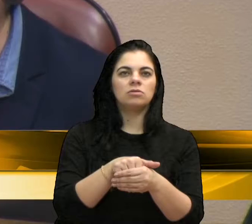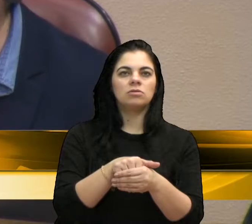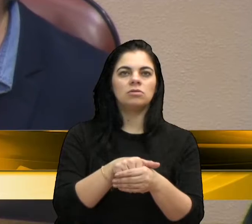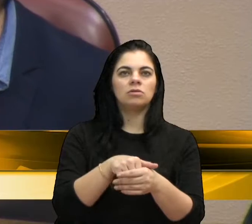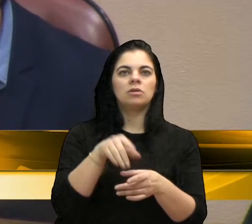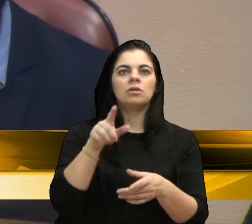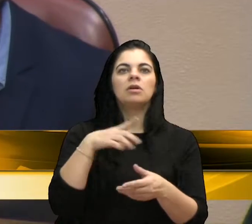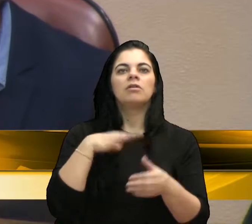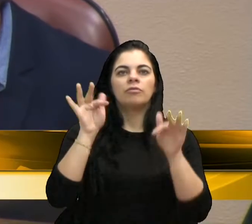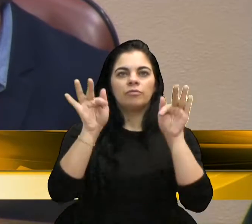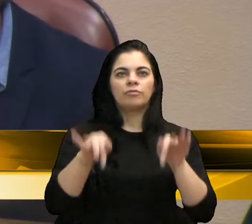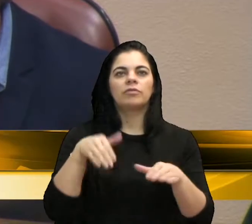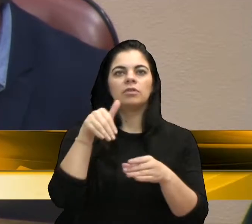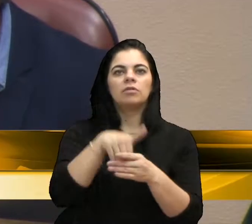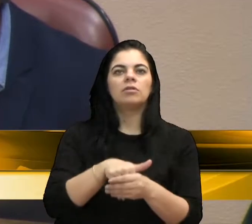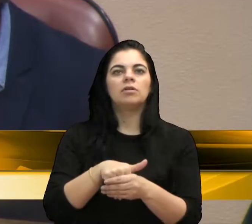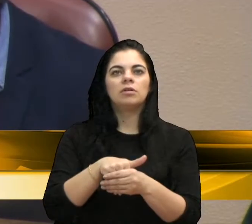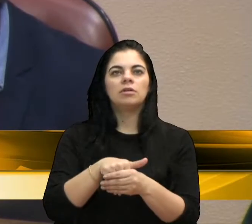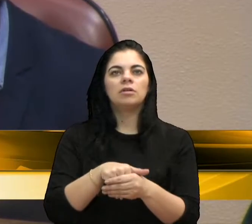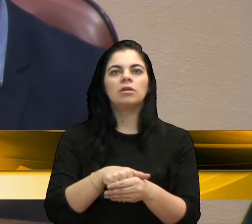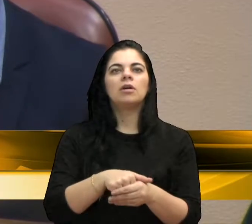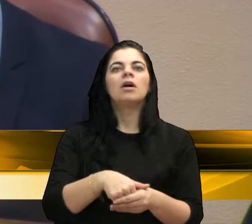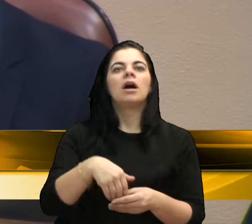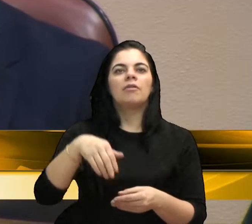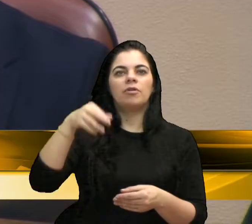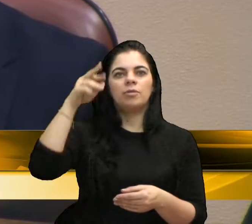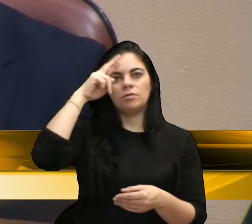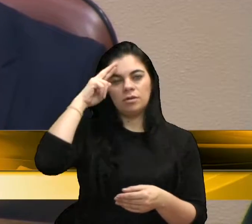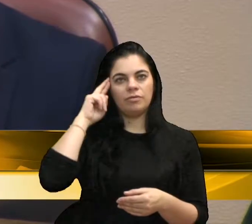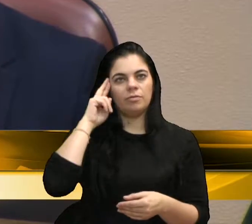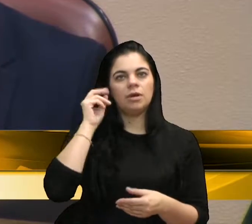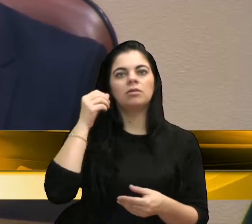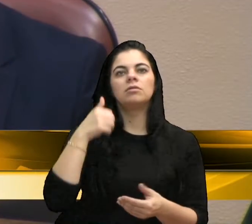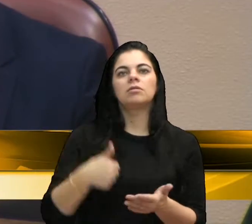Encerrada a votação. Vereador Rafael Bueno, vota favorável.